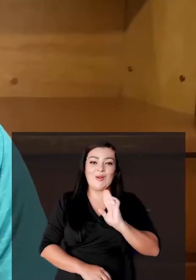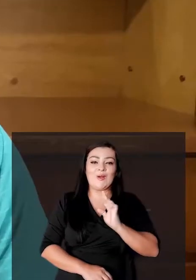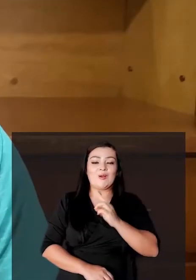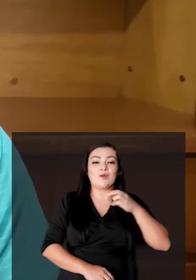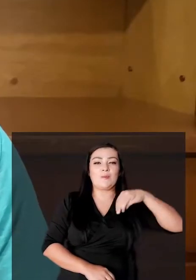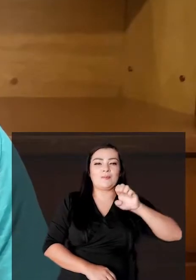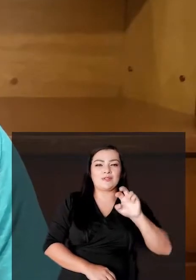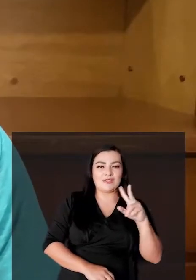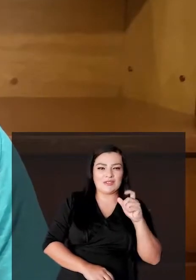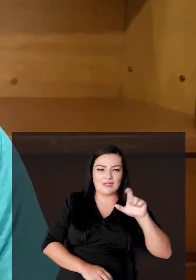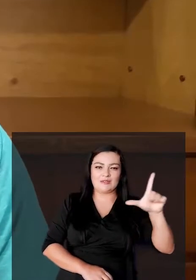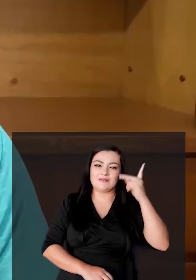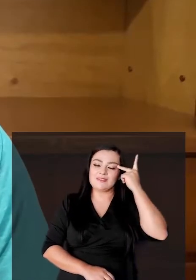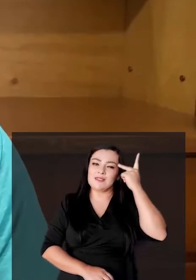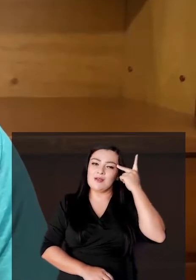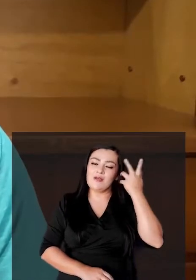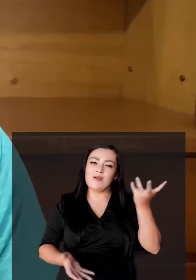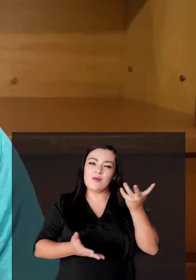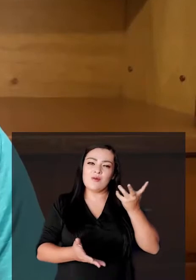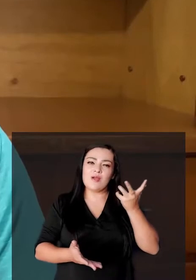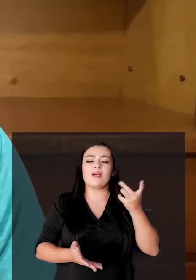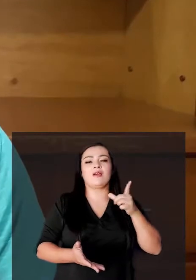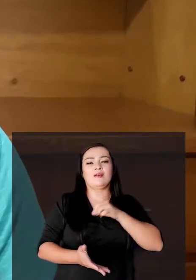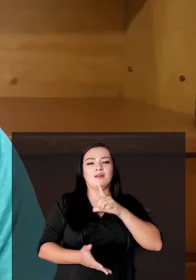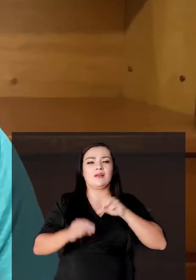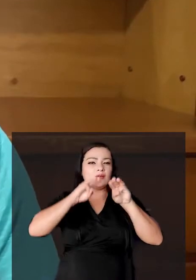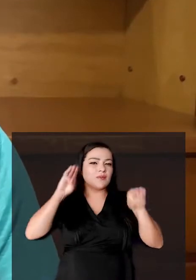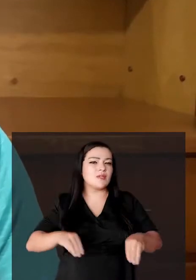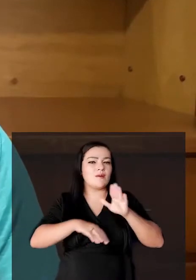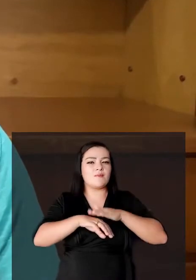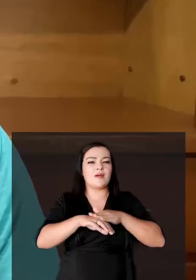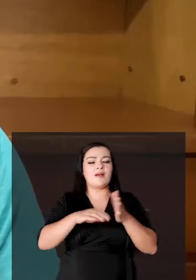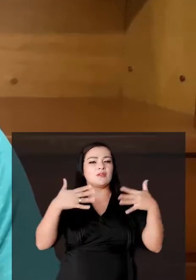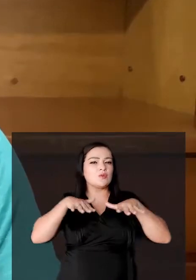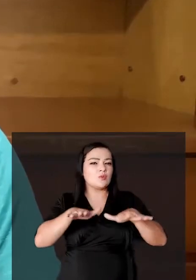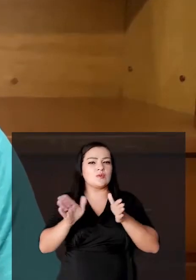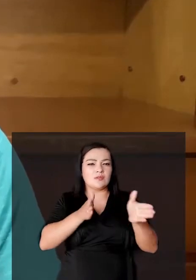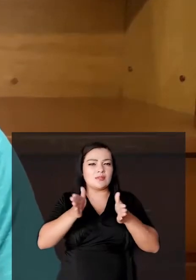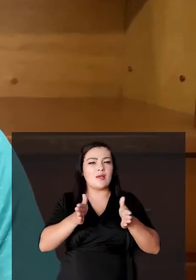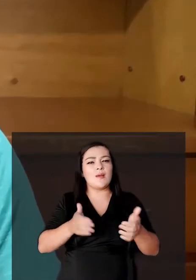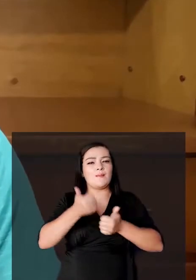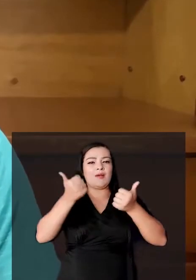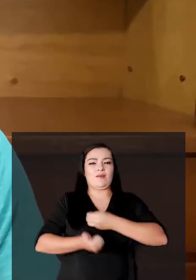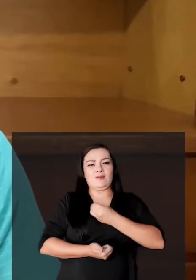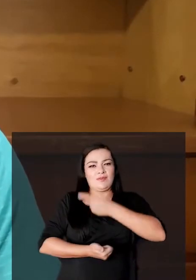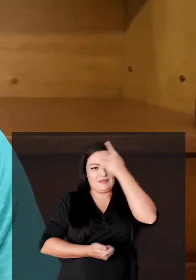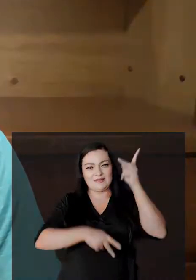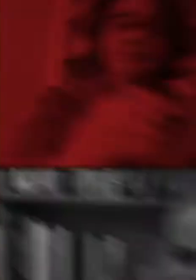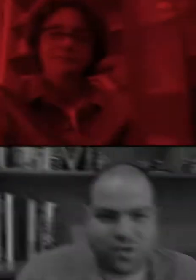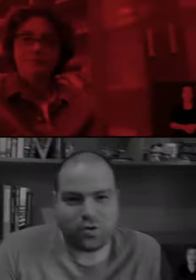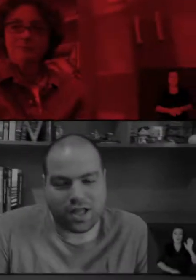Olá, eu sou o Mikael de São Paulo e eu espero museus mais inclusivos, acessíveis e engajados na melhoria da qualidade de vida dos seus